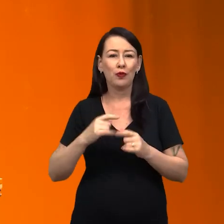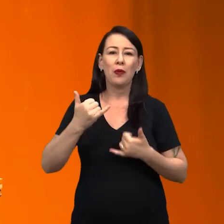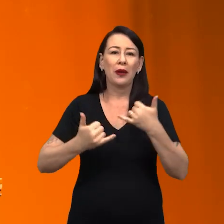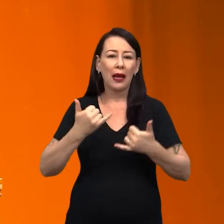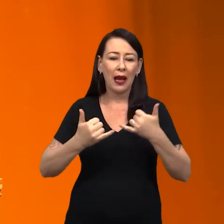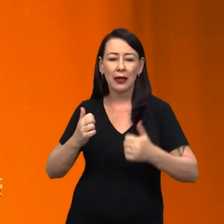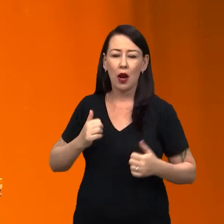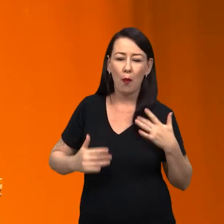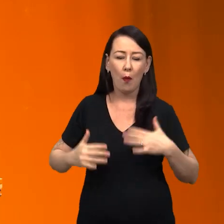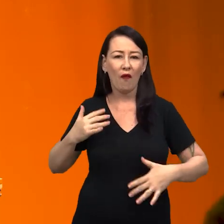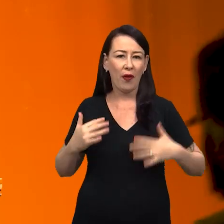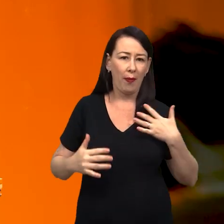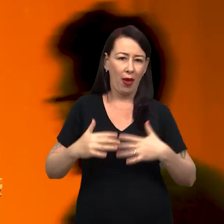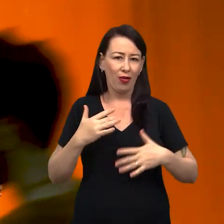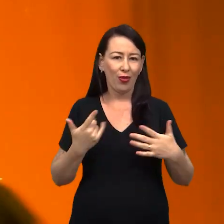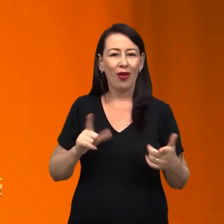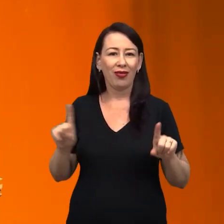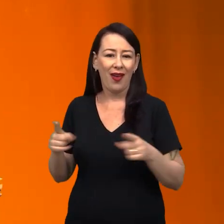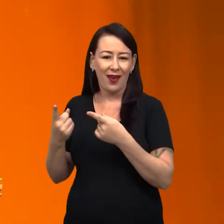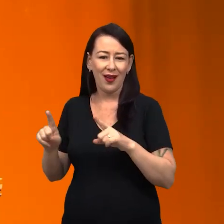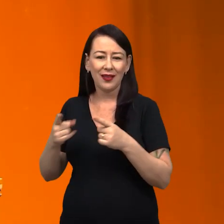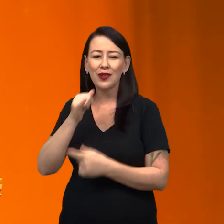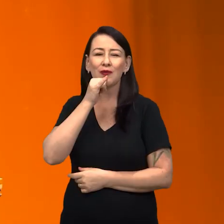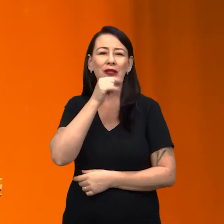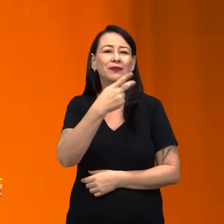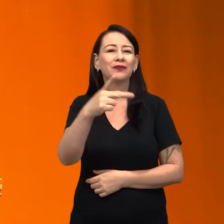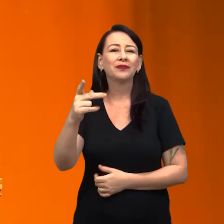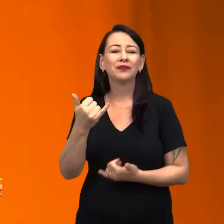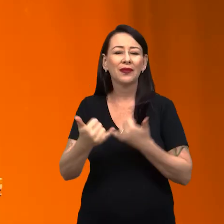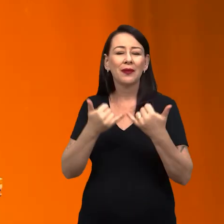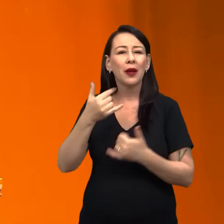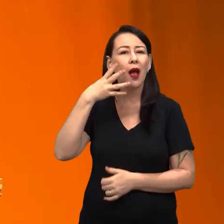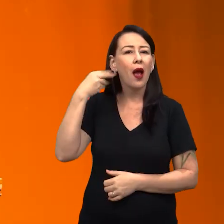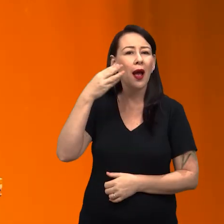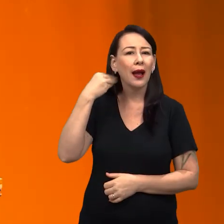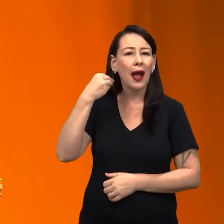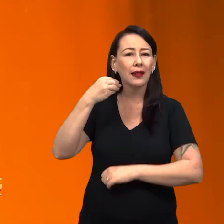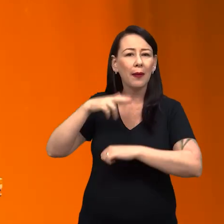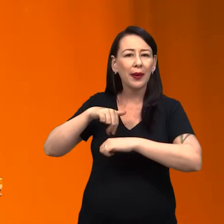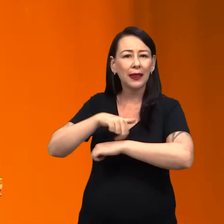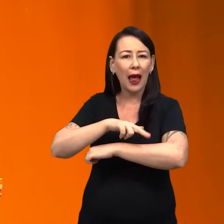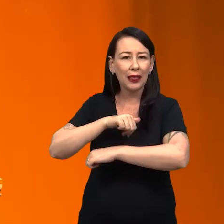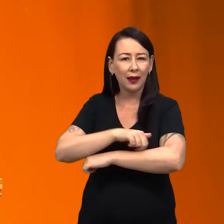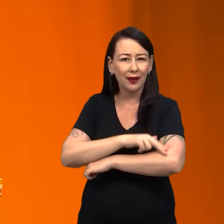trazem outros tipos de movimento, totalmente cantadas. Quem brincou aqui de gata